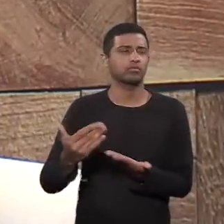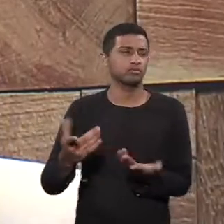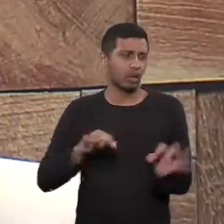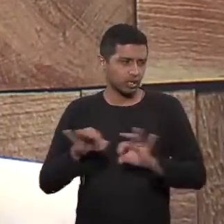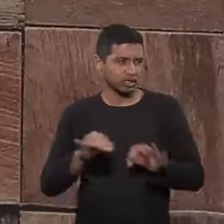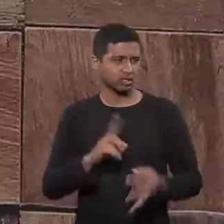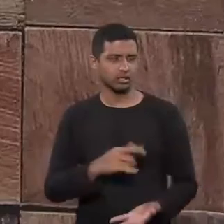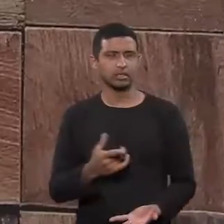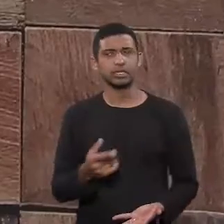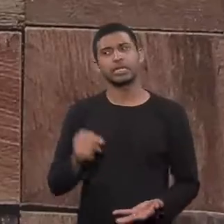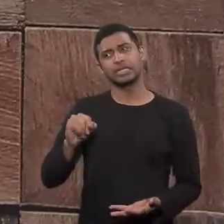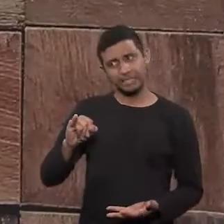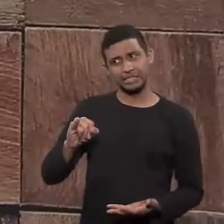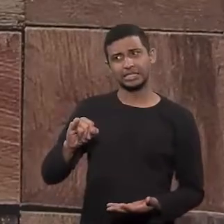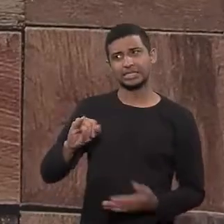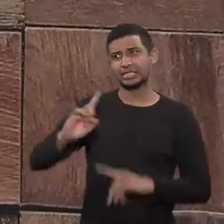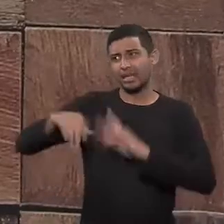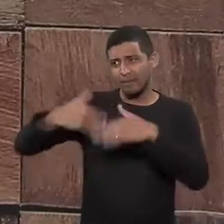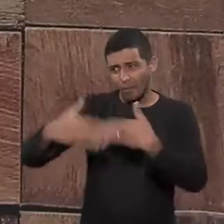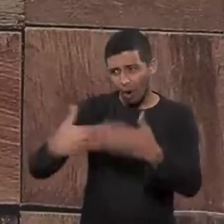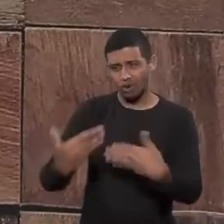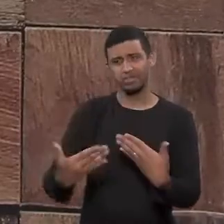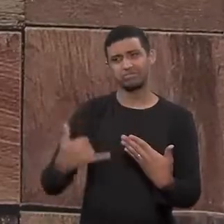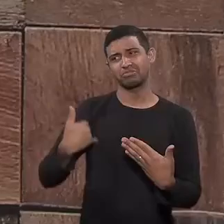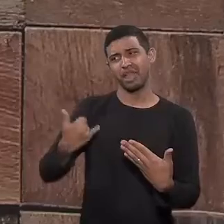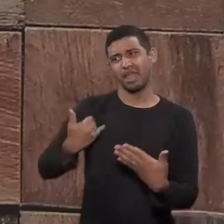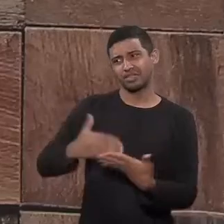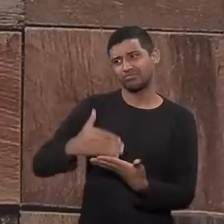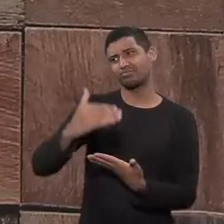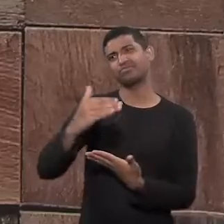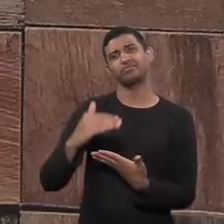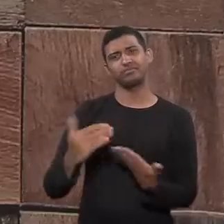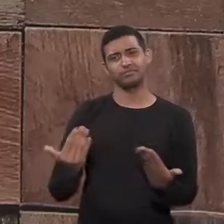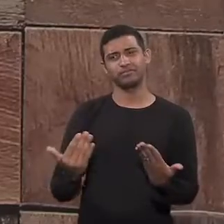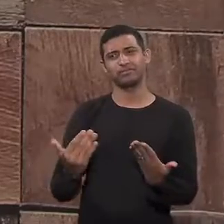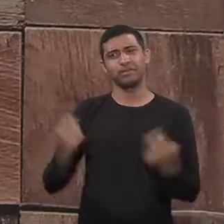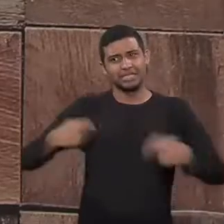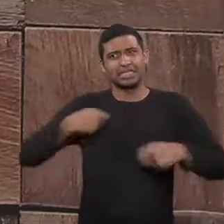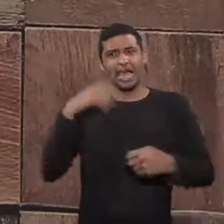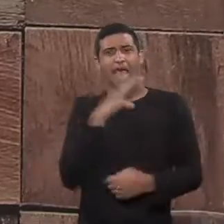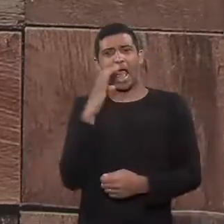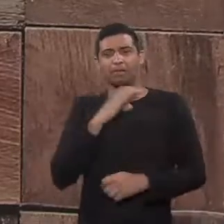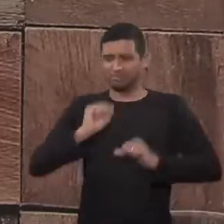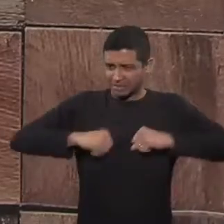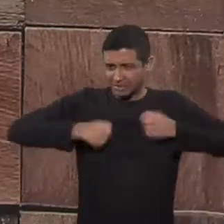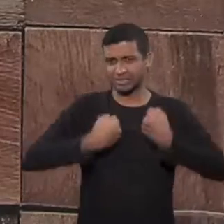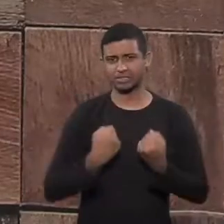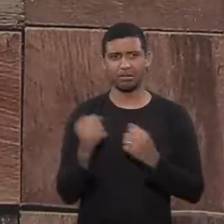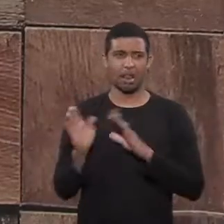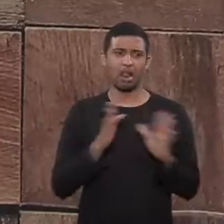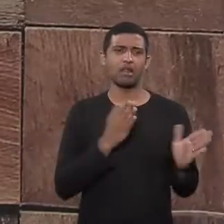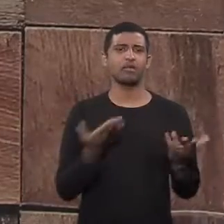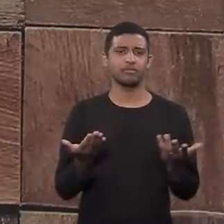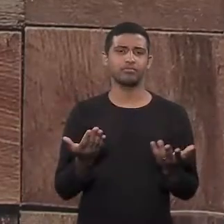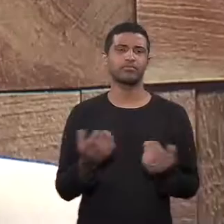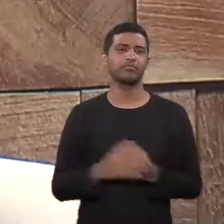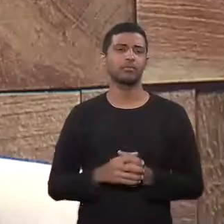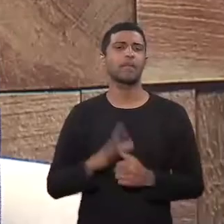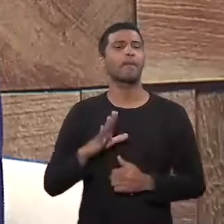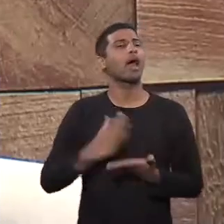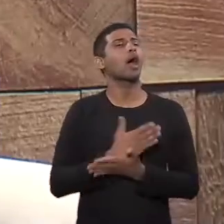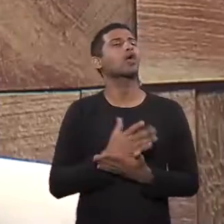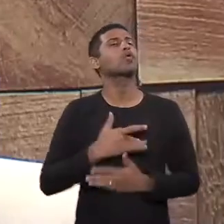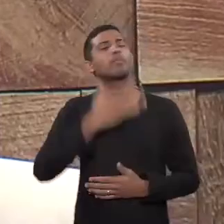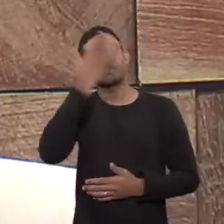processo? Se começa mais tarde, eu acho que aí tem que correr atrás, tem que correr um pouquinho mais do que quem começou antes, sem dúvida. E esses